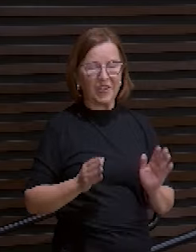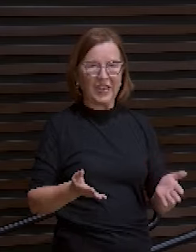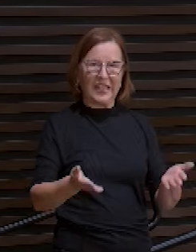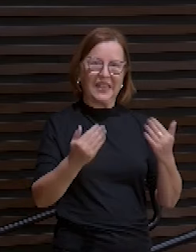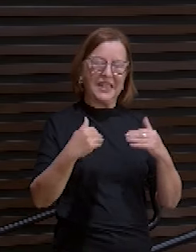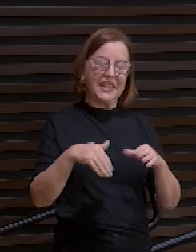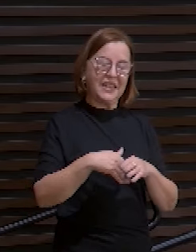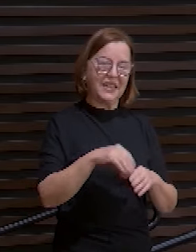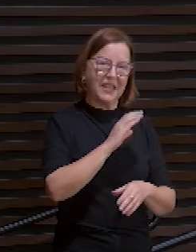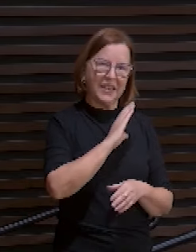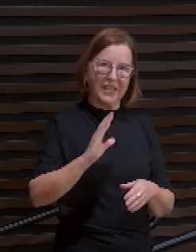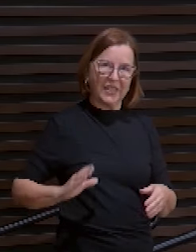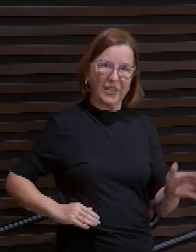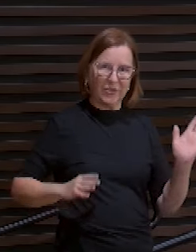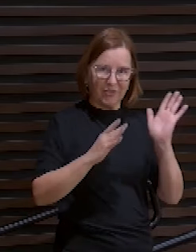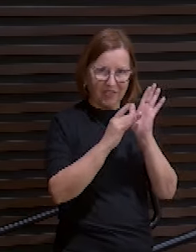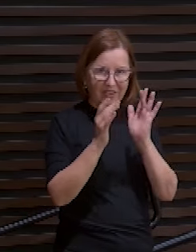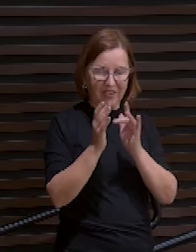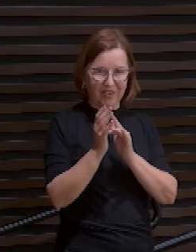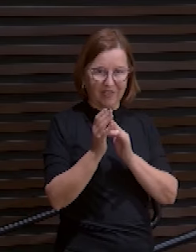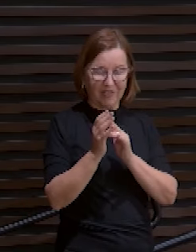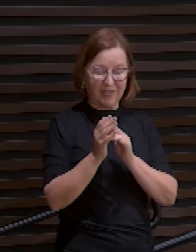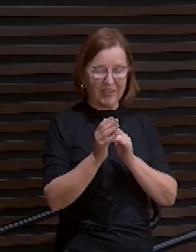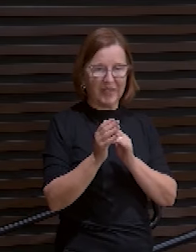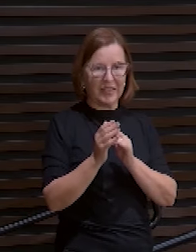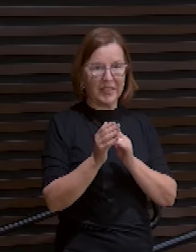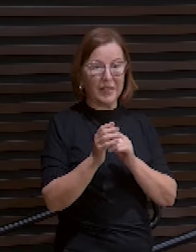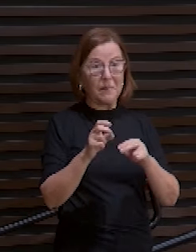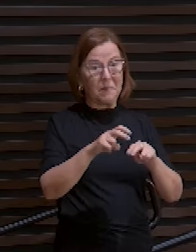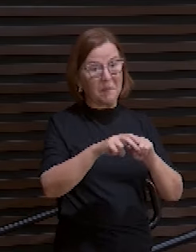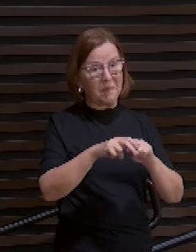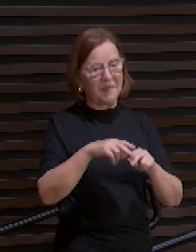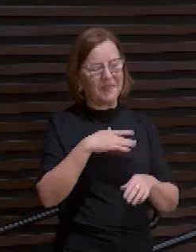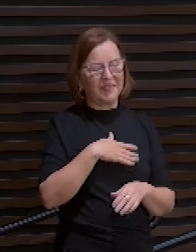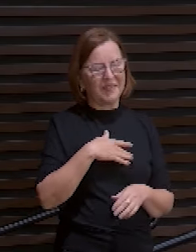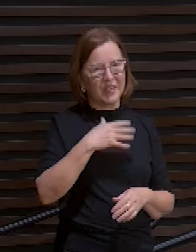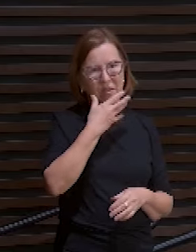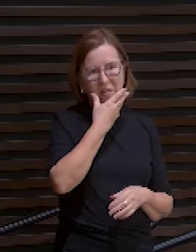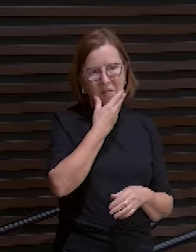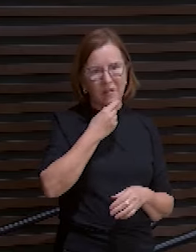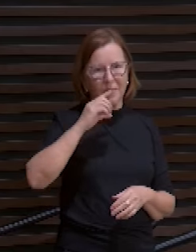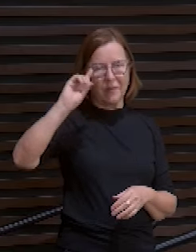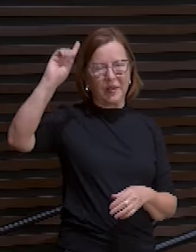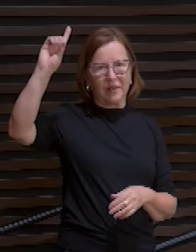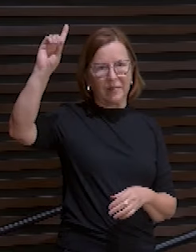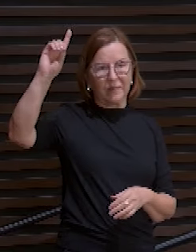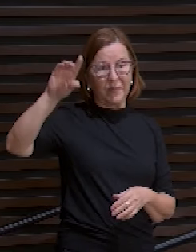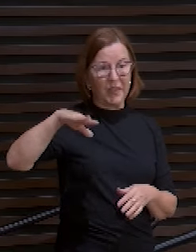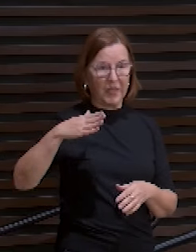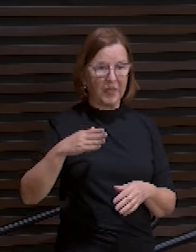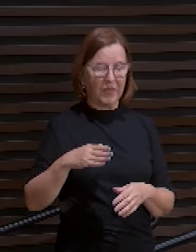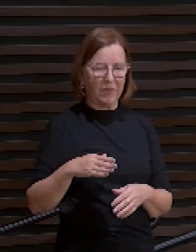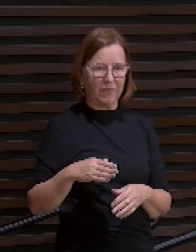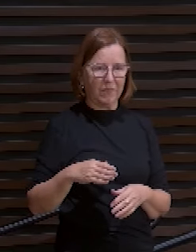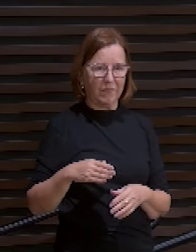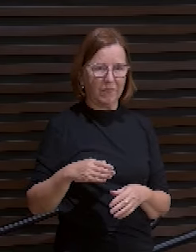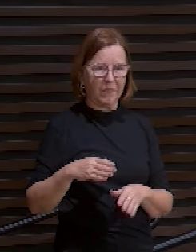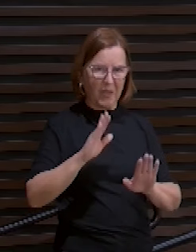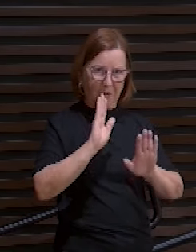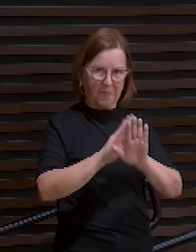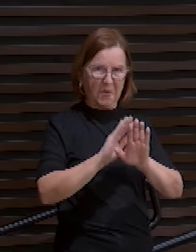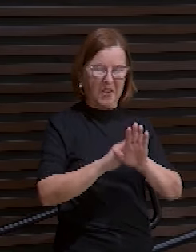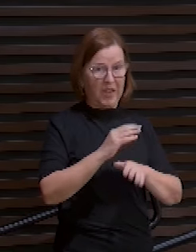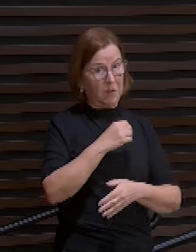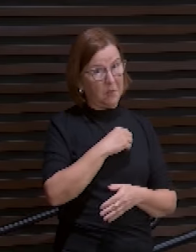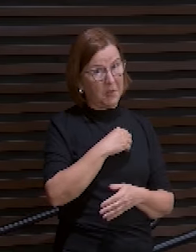em Cristo Jesus pela graça E pela misericórdia do pai portanto por trás do pecado do